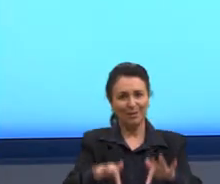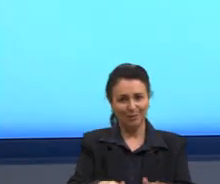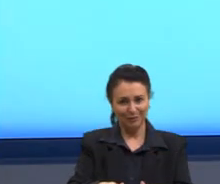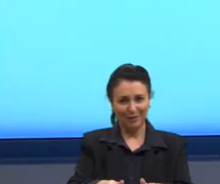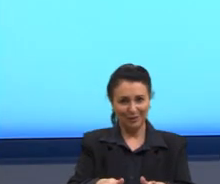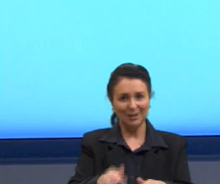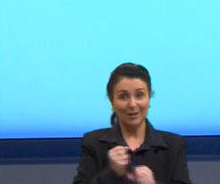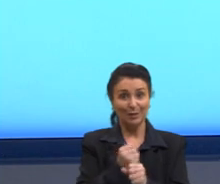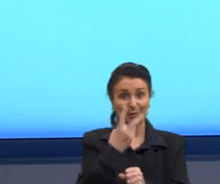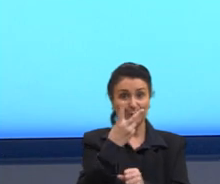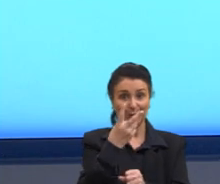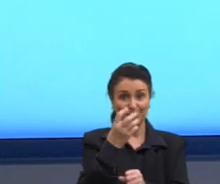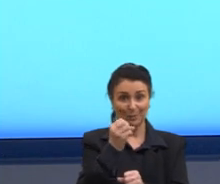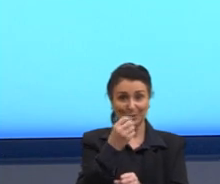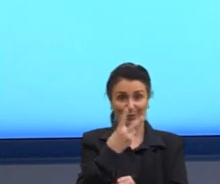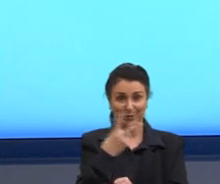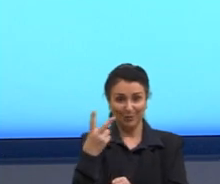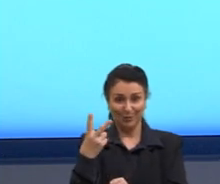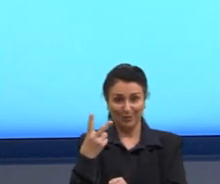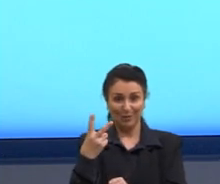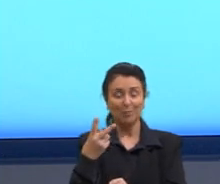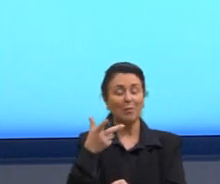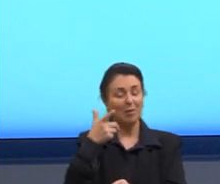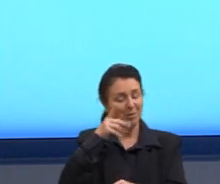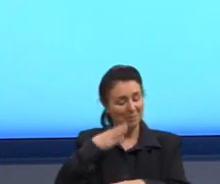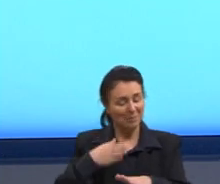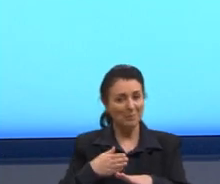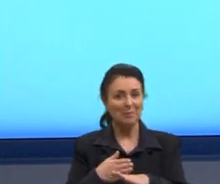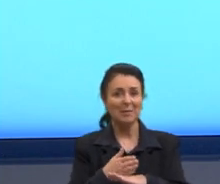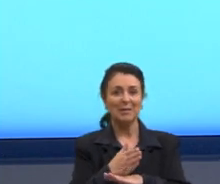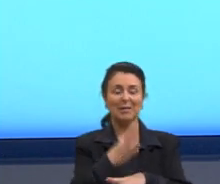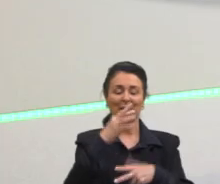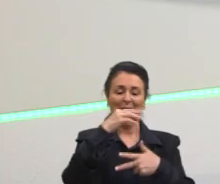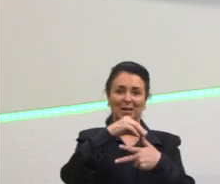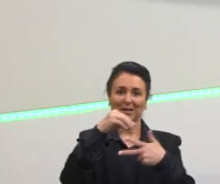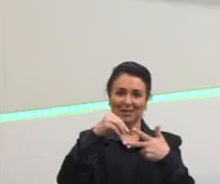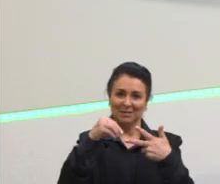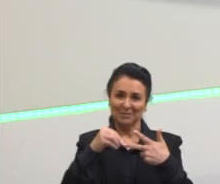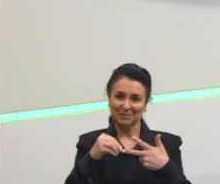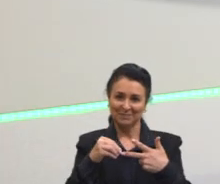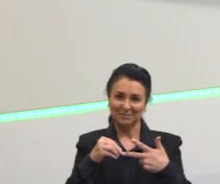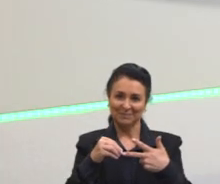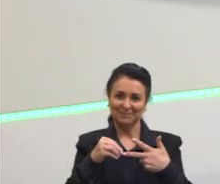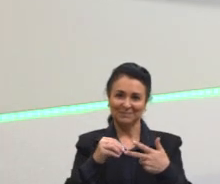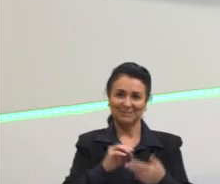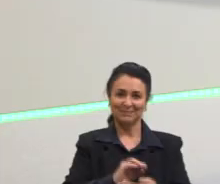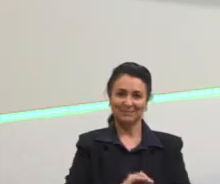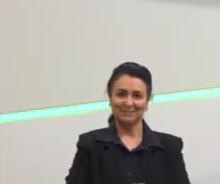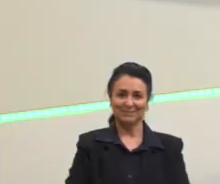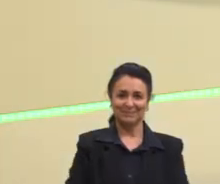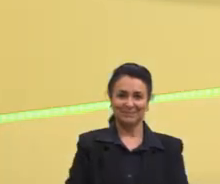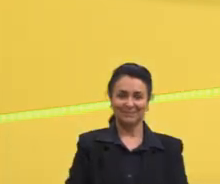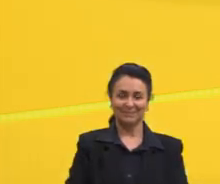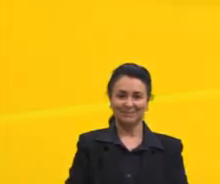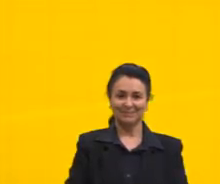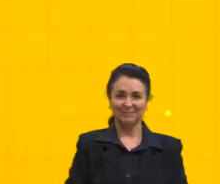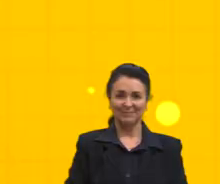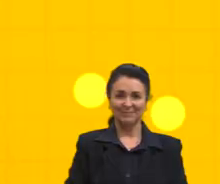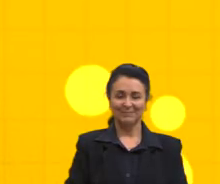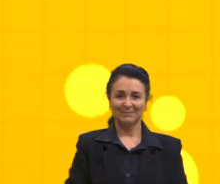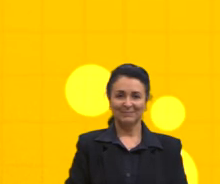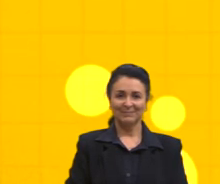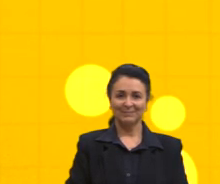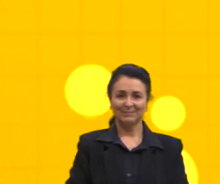do ano 2022 para ter uma boa Bom desempenho então no Enem para o tio passar até a próxima feito e